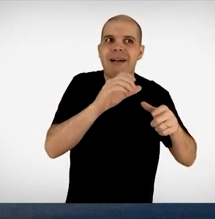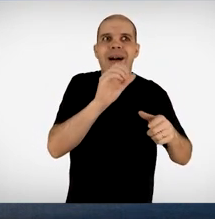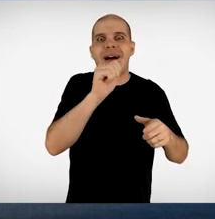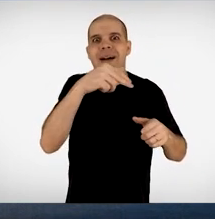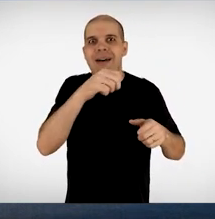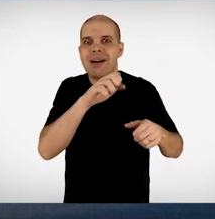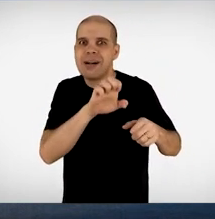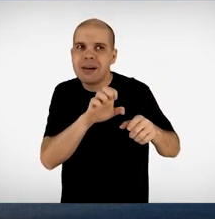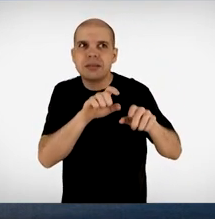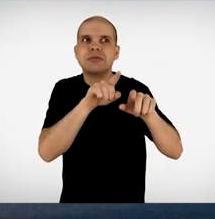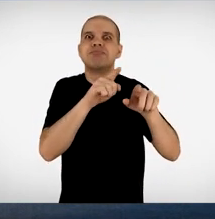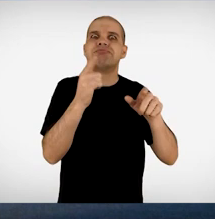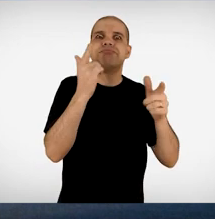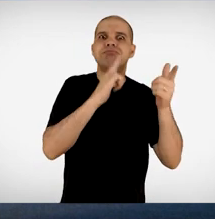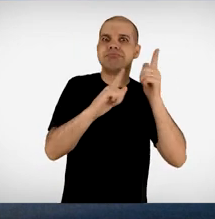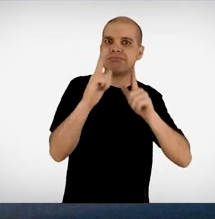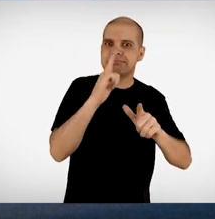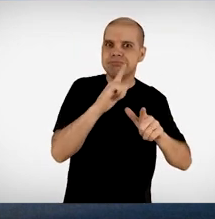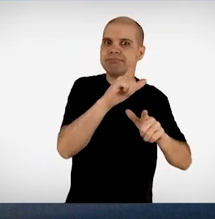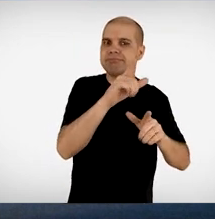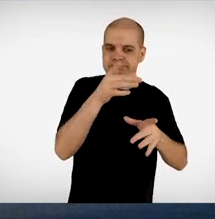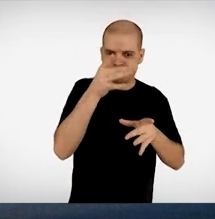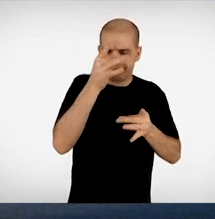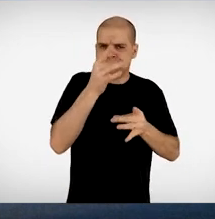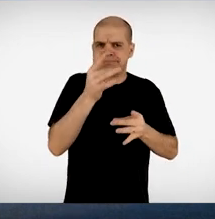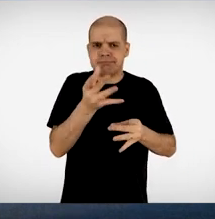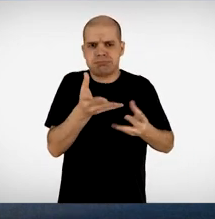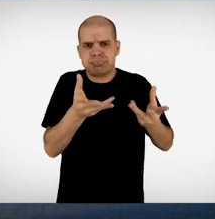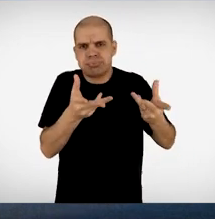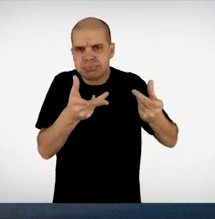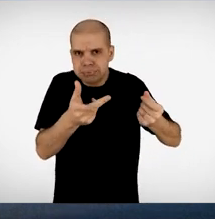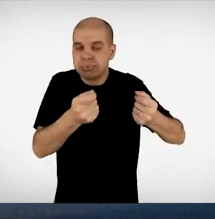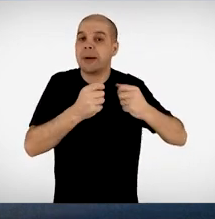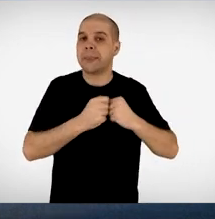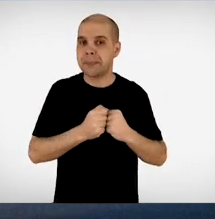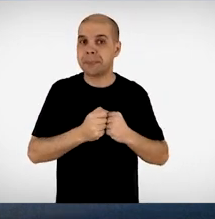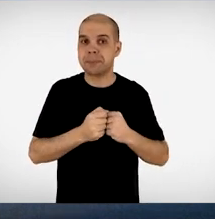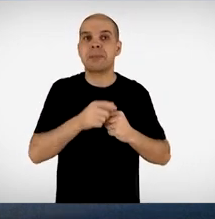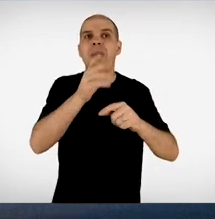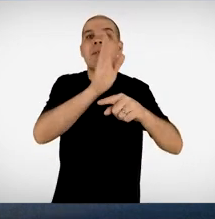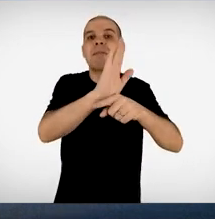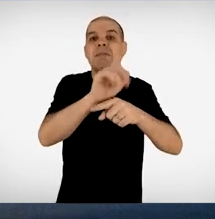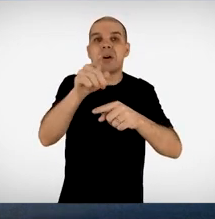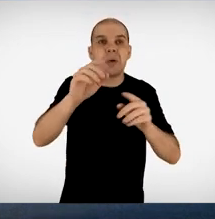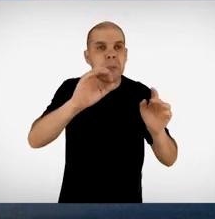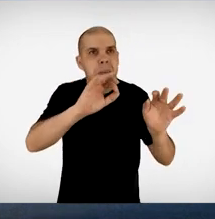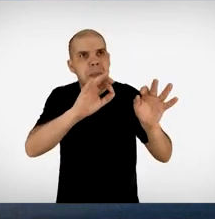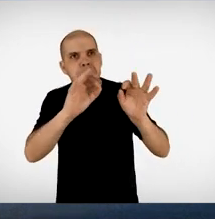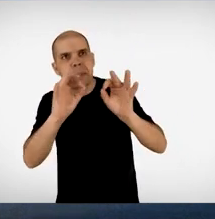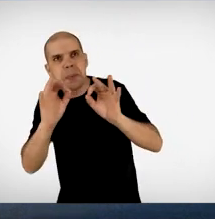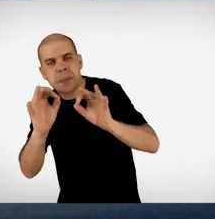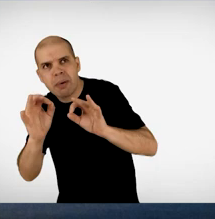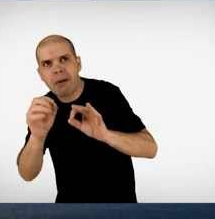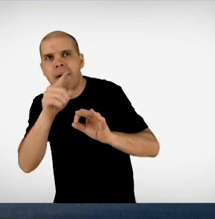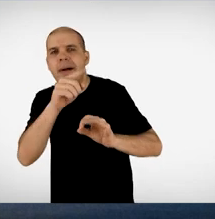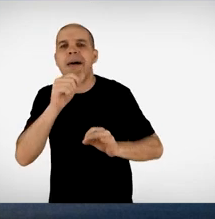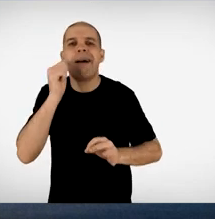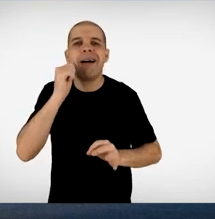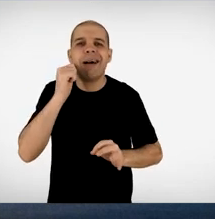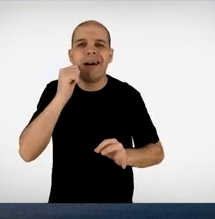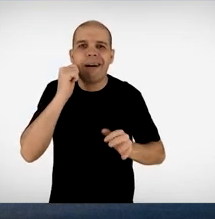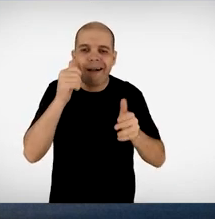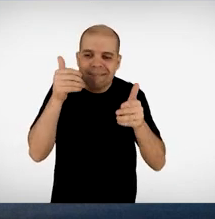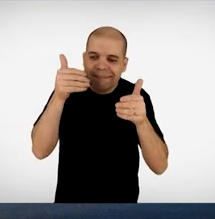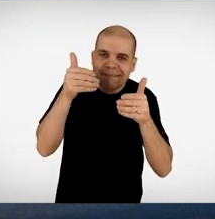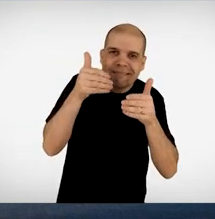da juventude e ela tem essa típica atitude de quem tem todo mundo pela frente. Está